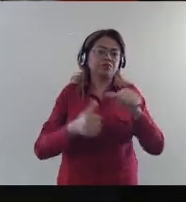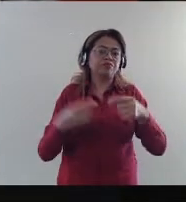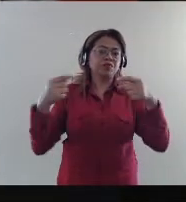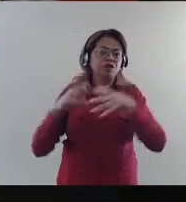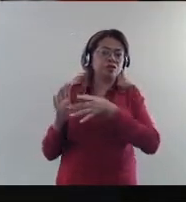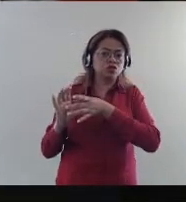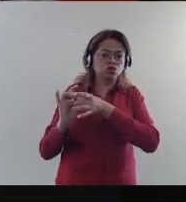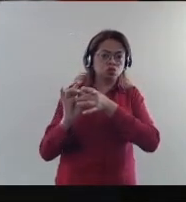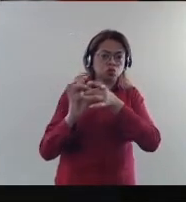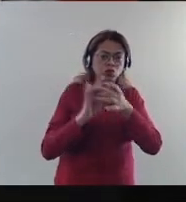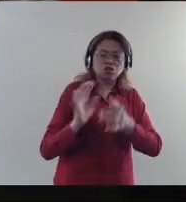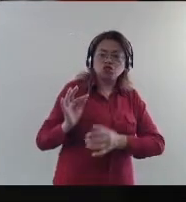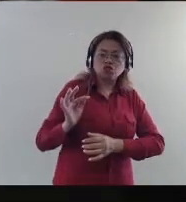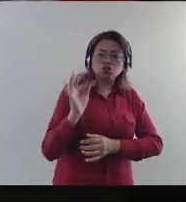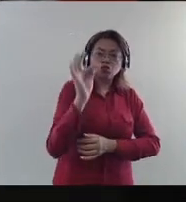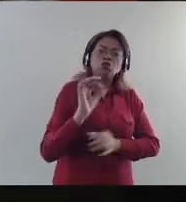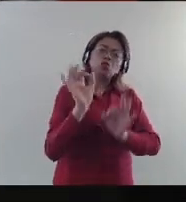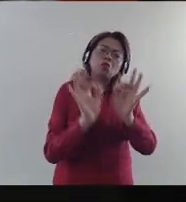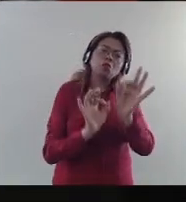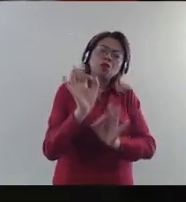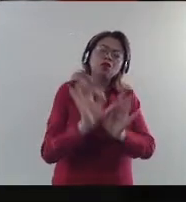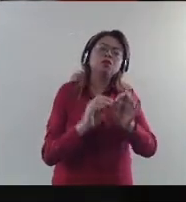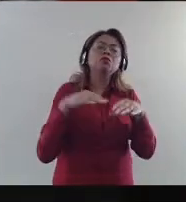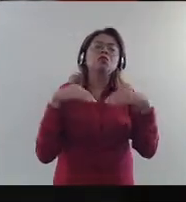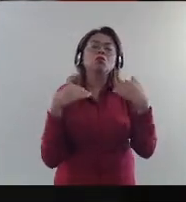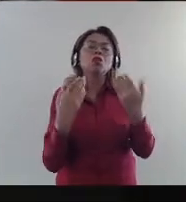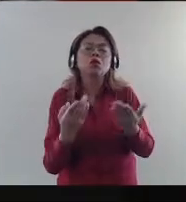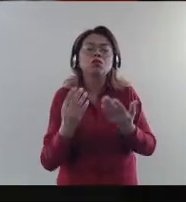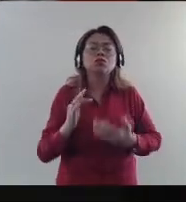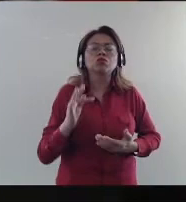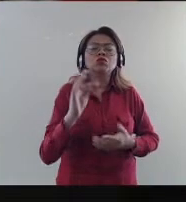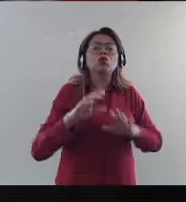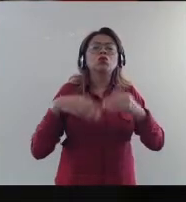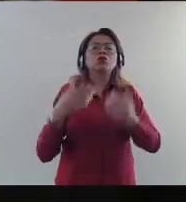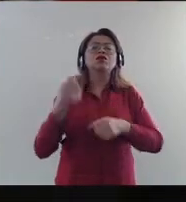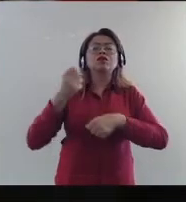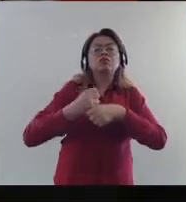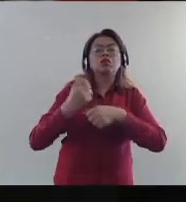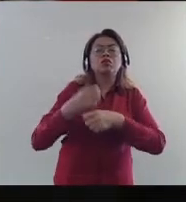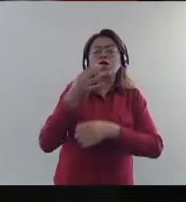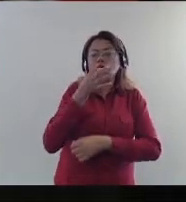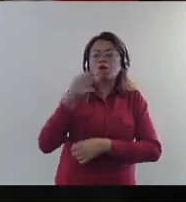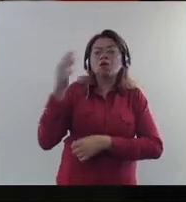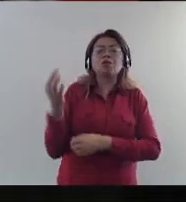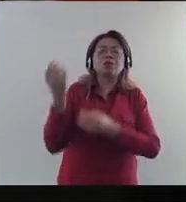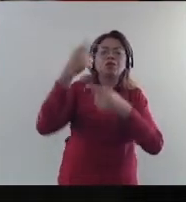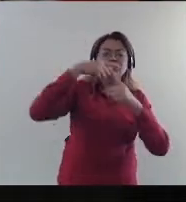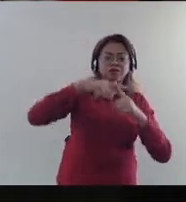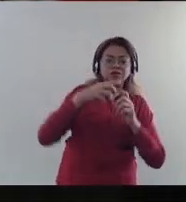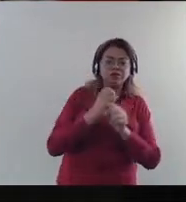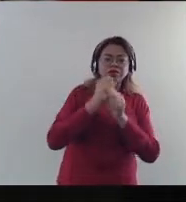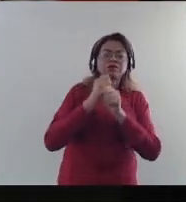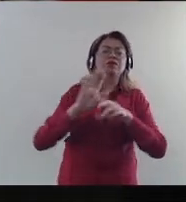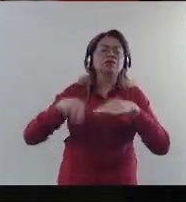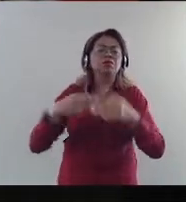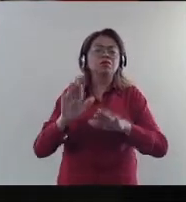conceito aí de futurismo, de planejamento estratégico, o que você tem para contribuir com os nossos mais